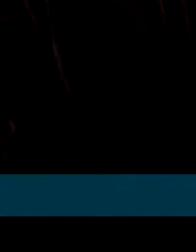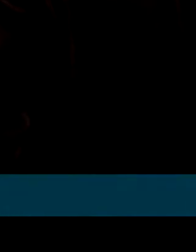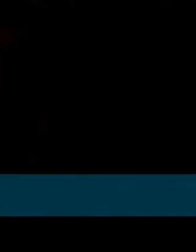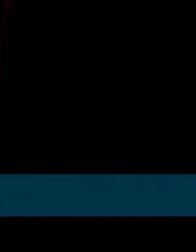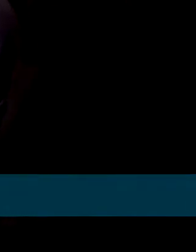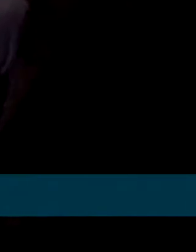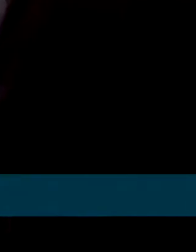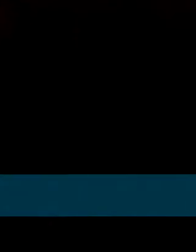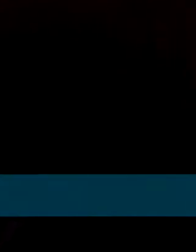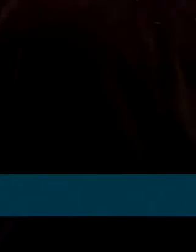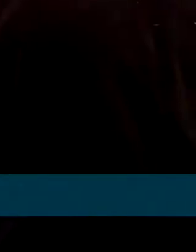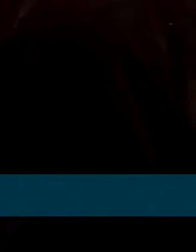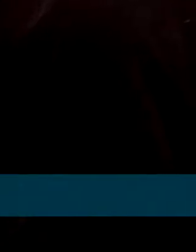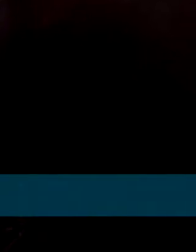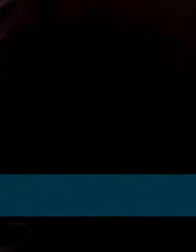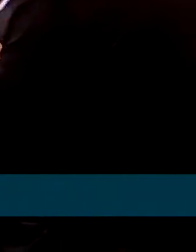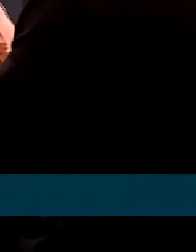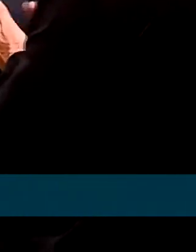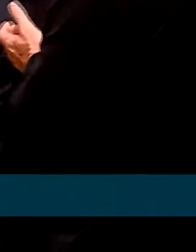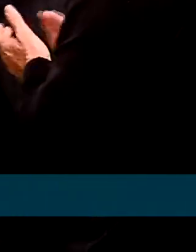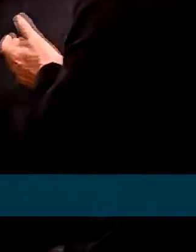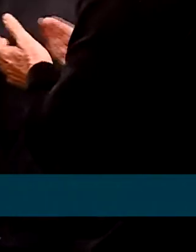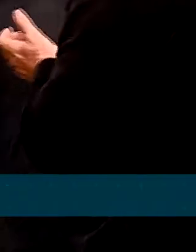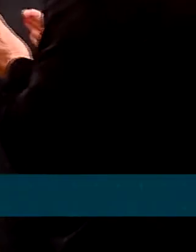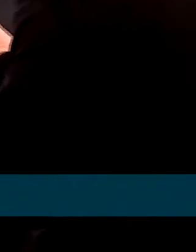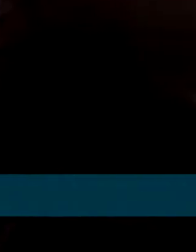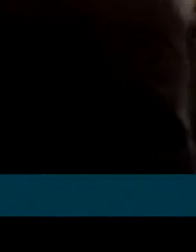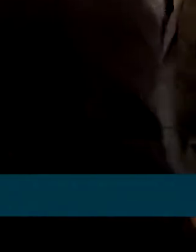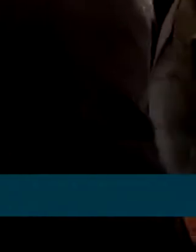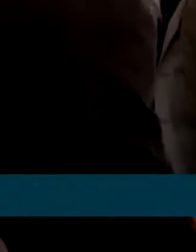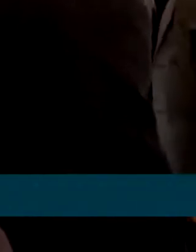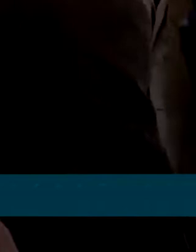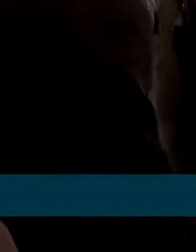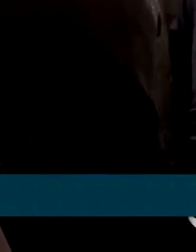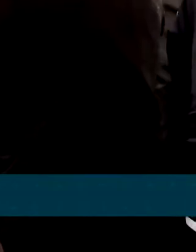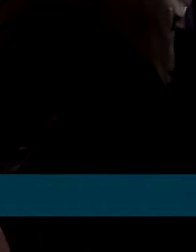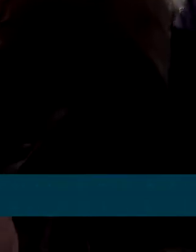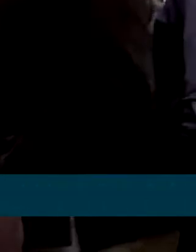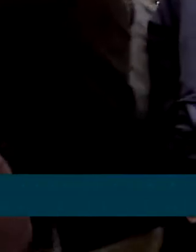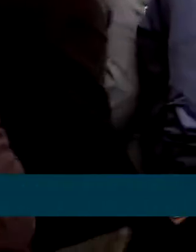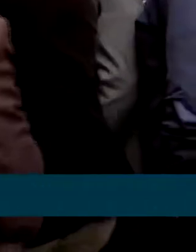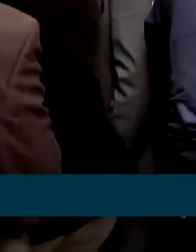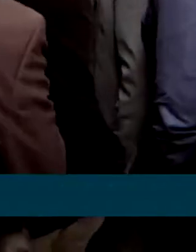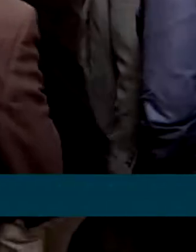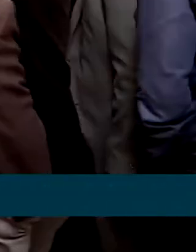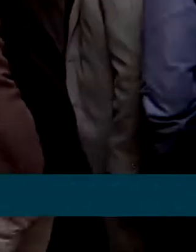Junto com o presidente, o ministro do Desenvolvimento Regional, Rogério Marinho.